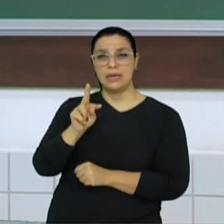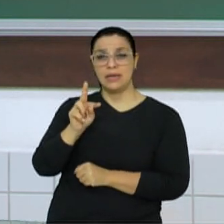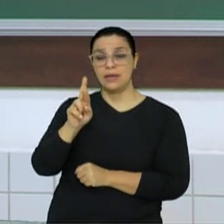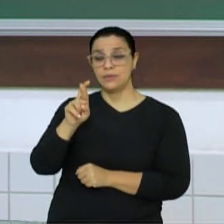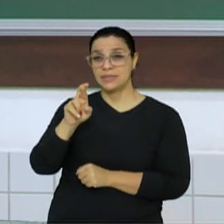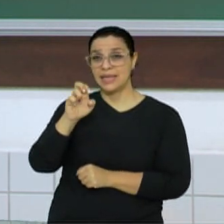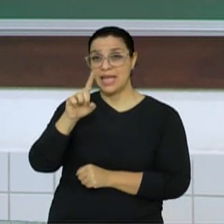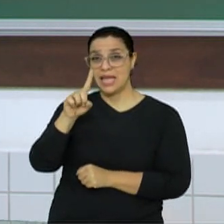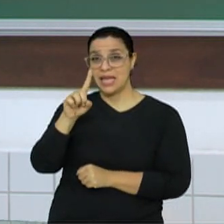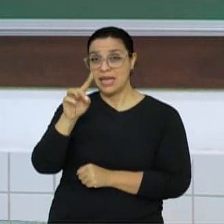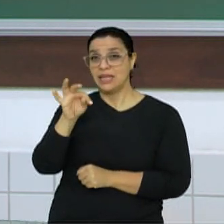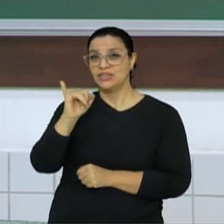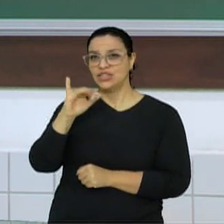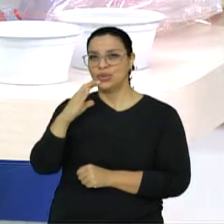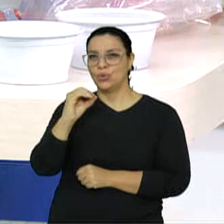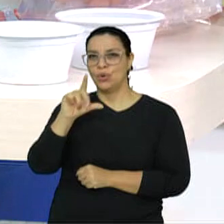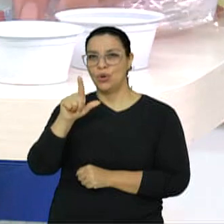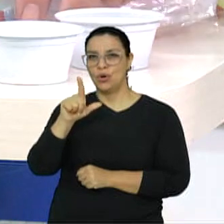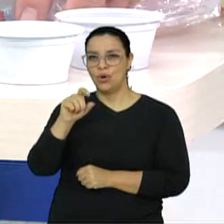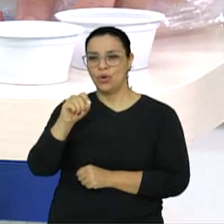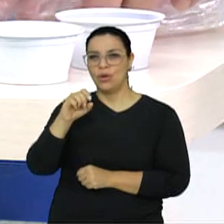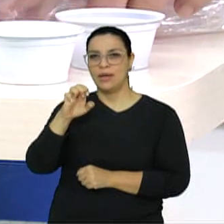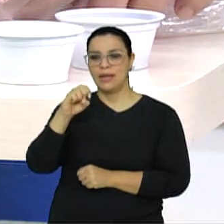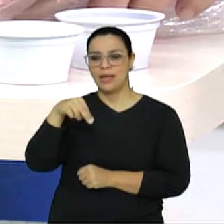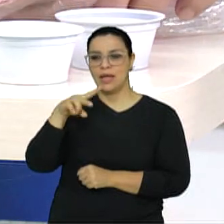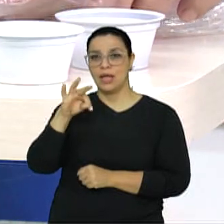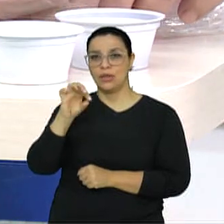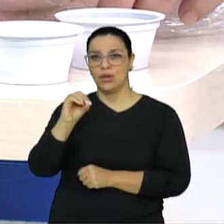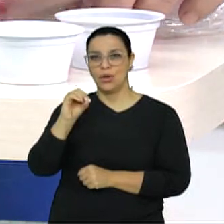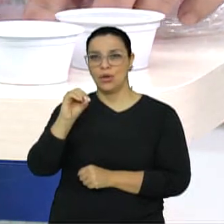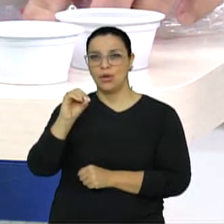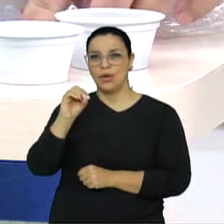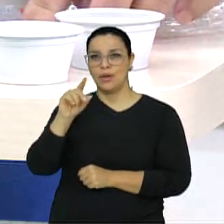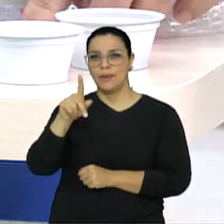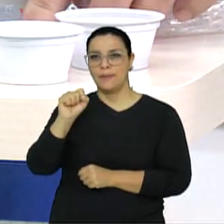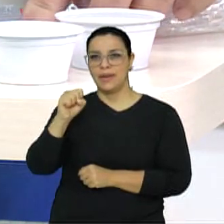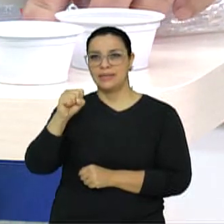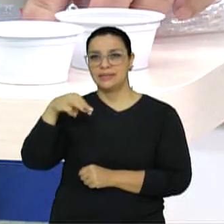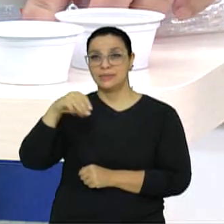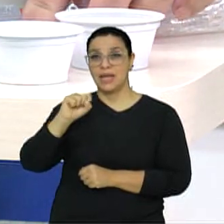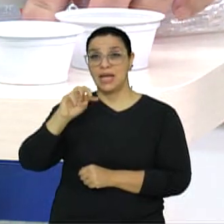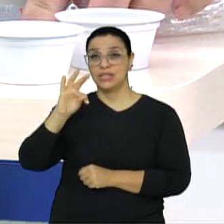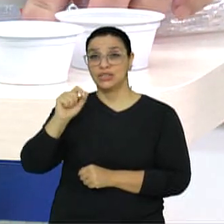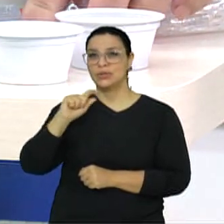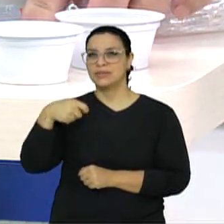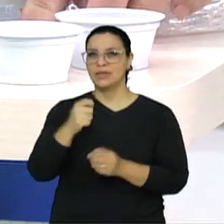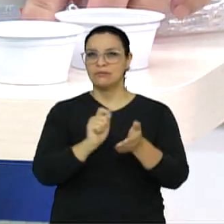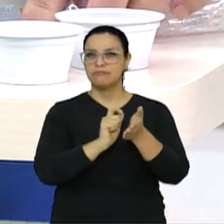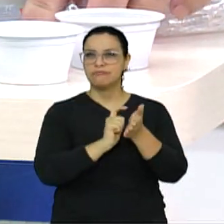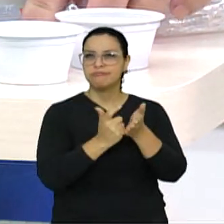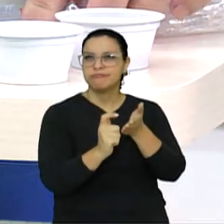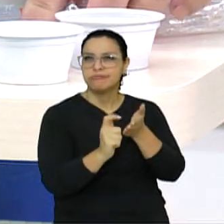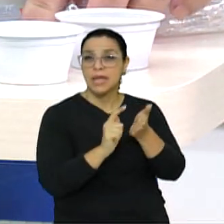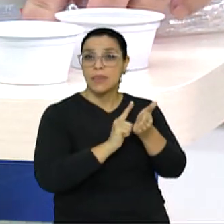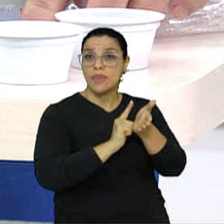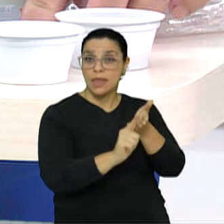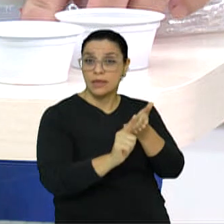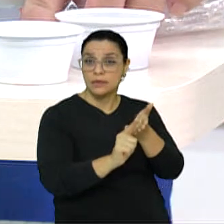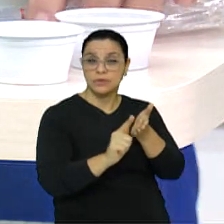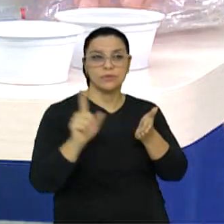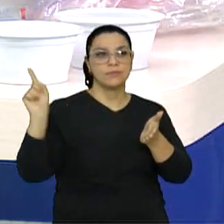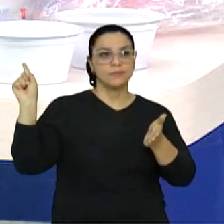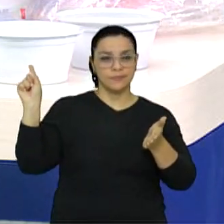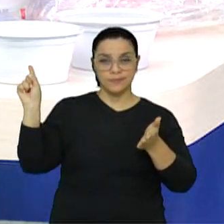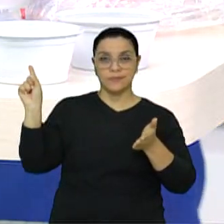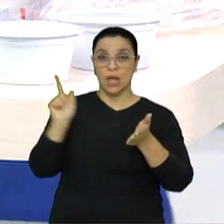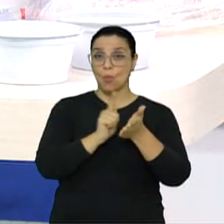vou fazer aqui, ó, gente. O retículo endoplasmático liso, ele não tem ribossomos aderidos à sua superfície, às